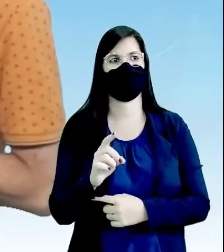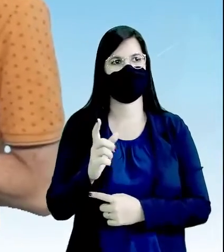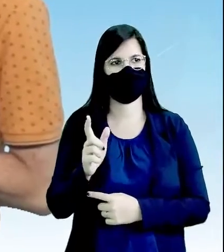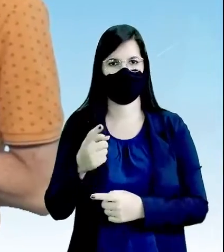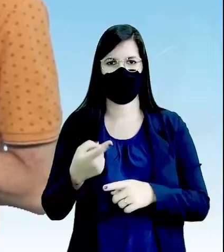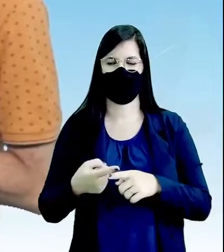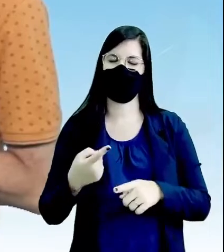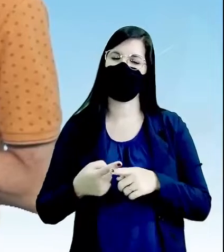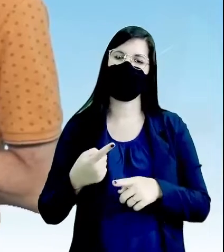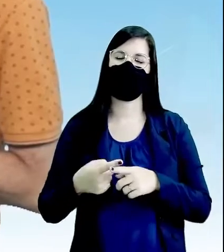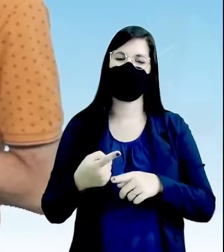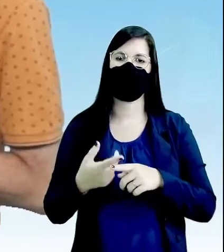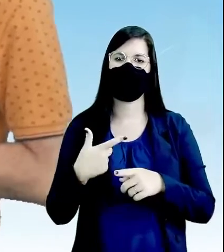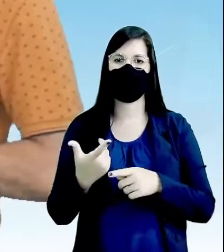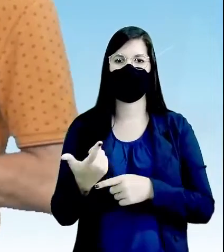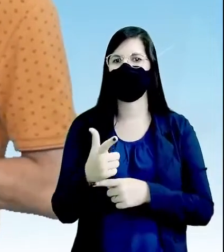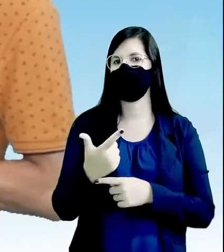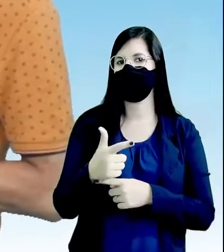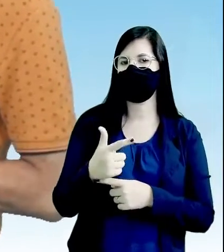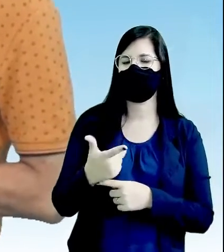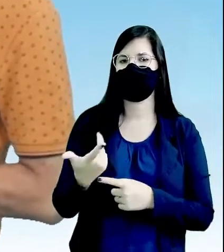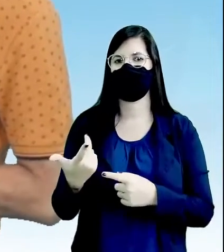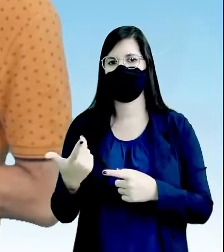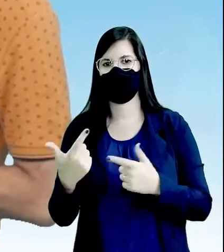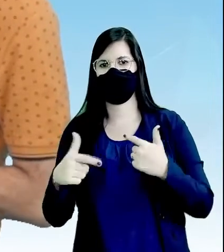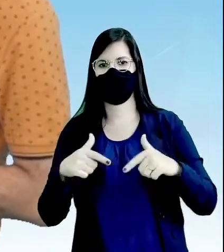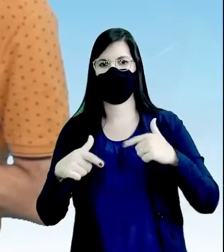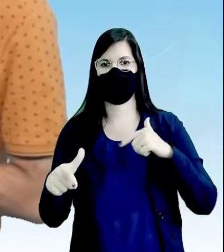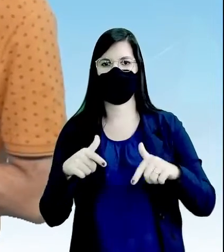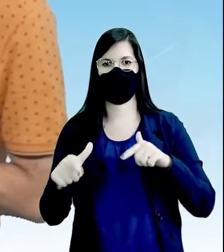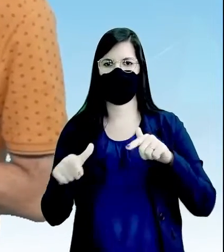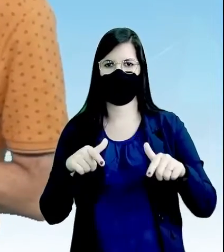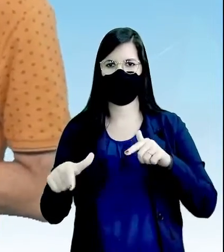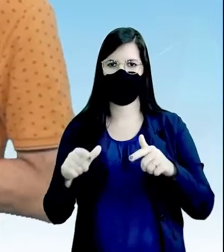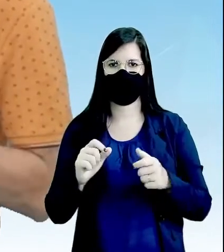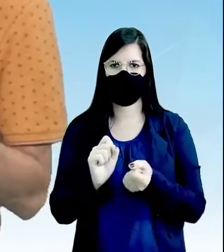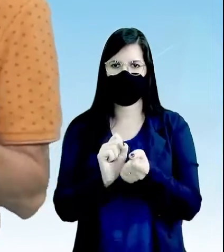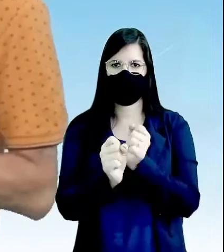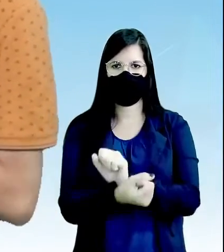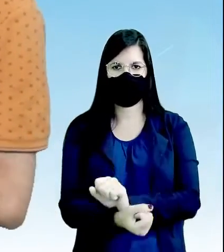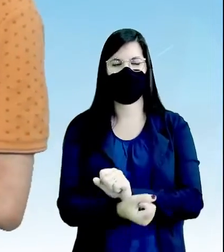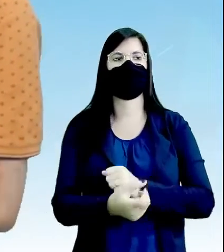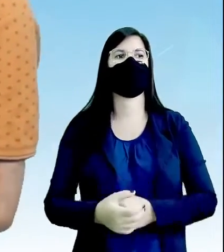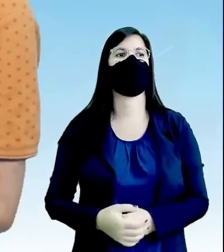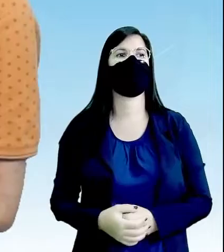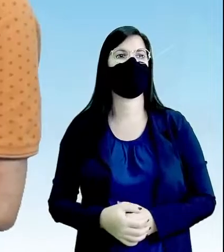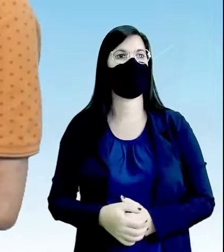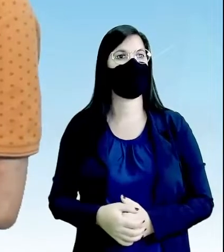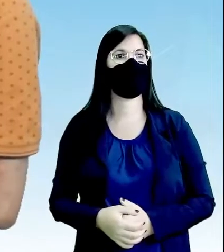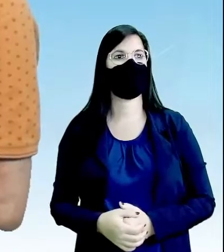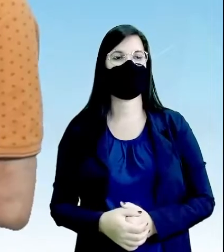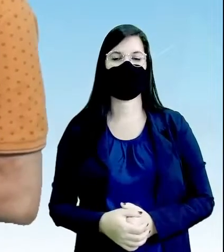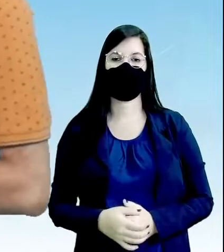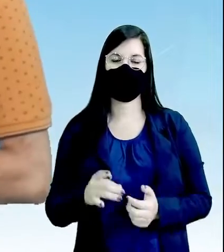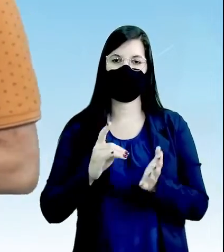né, se não houvesse essa continuação do trabalho escravo. E Então você, ficou para depois. realmente essa questão